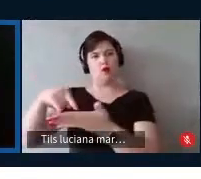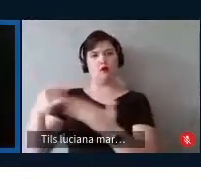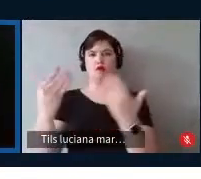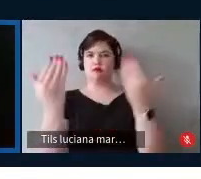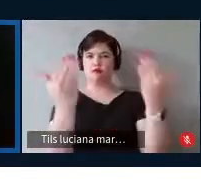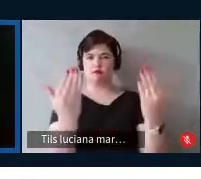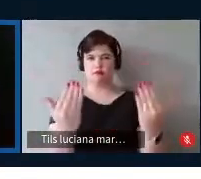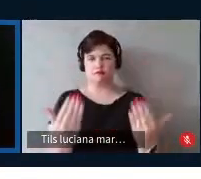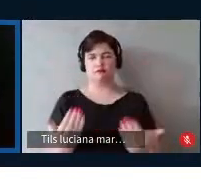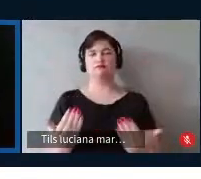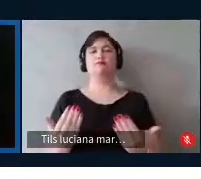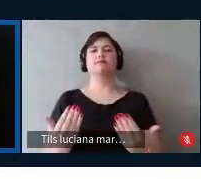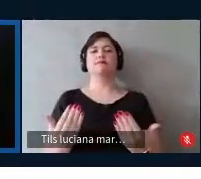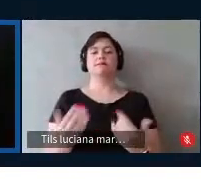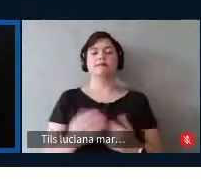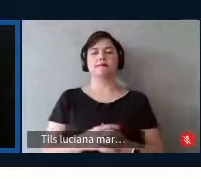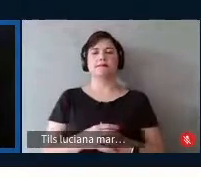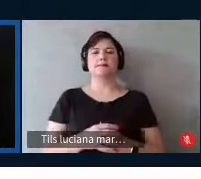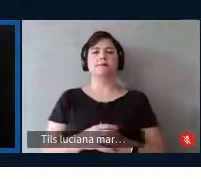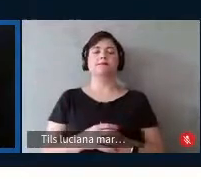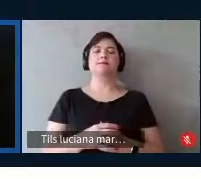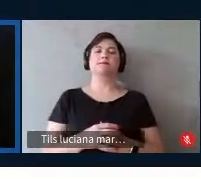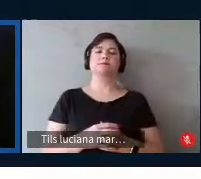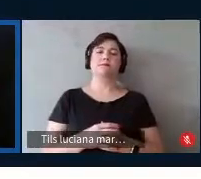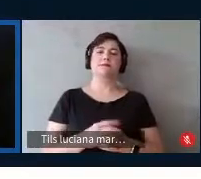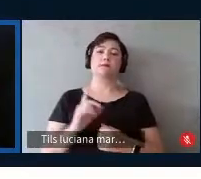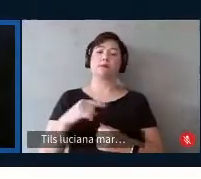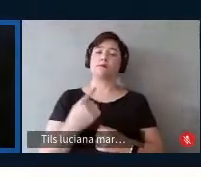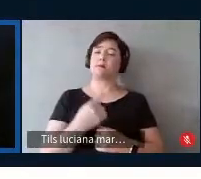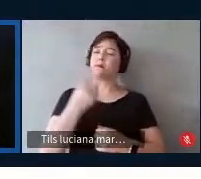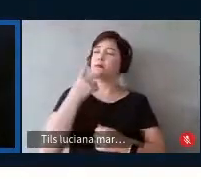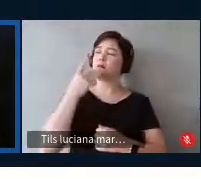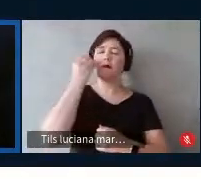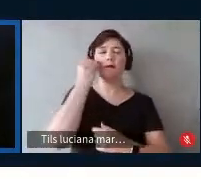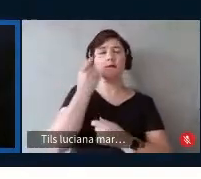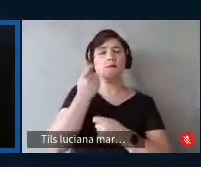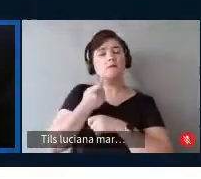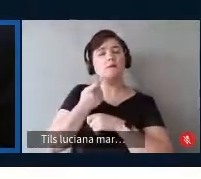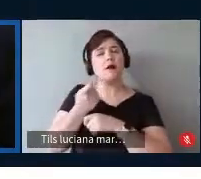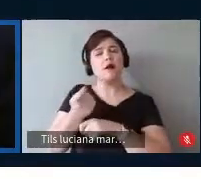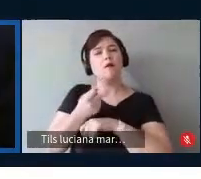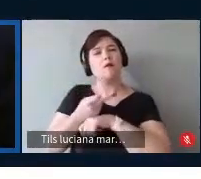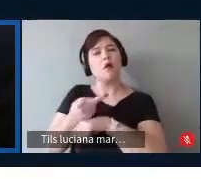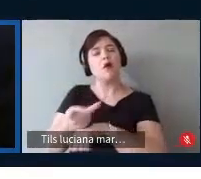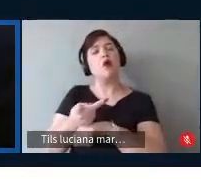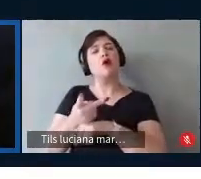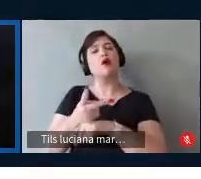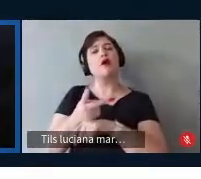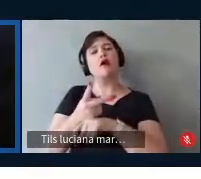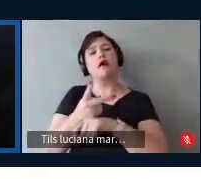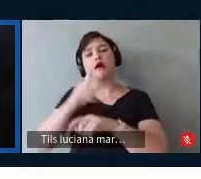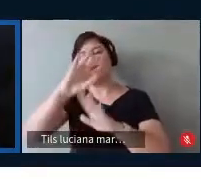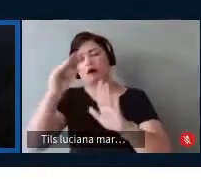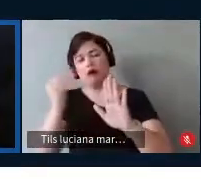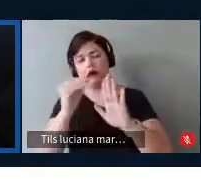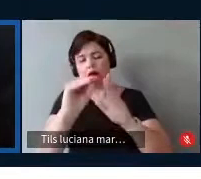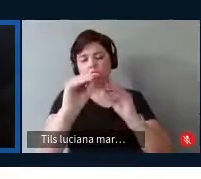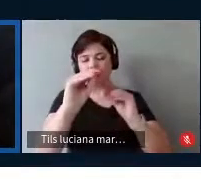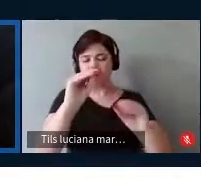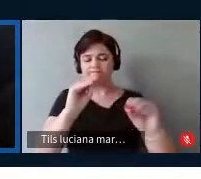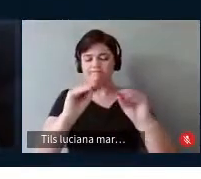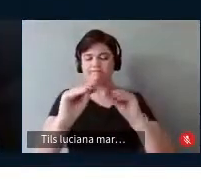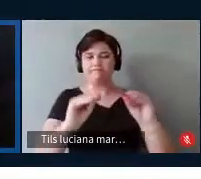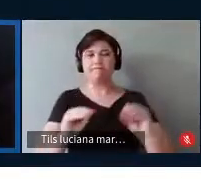desses diversos documentos e fomos buscando os elementos que poderiam compor o um modelo de